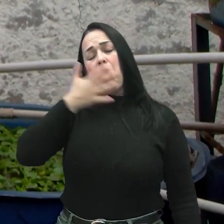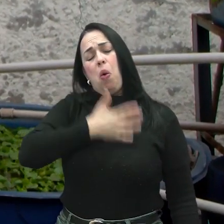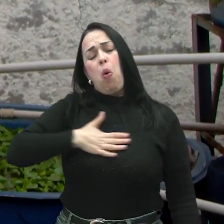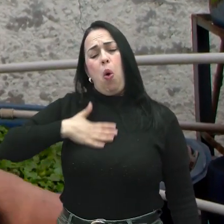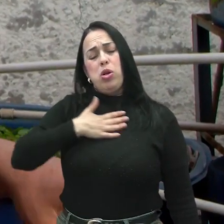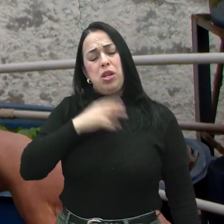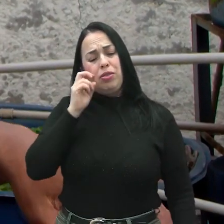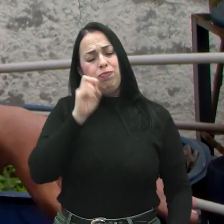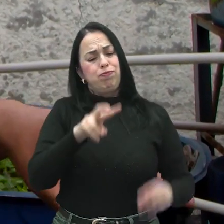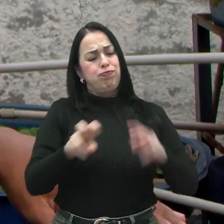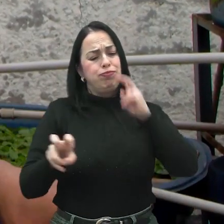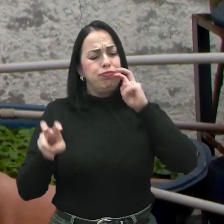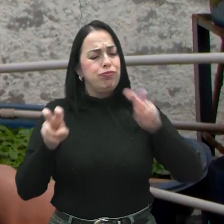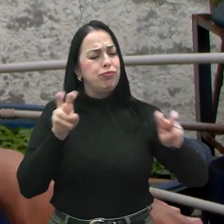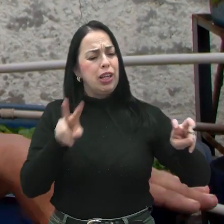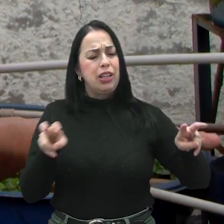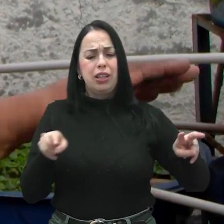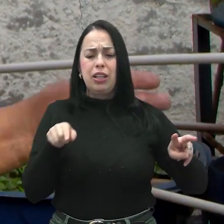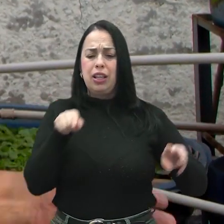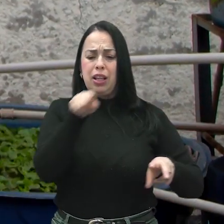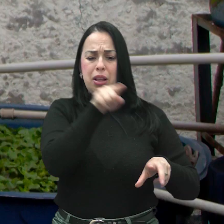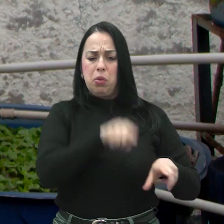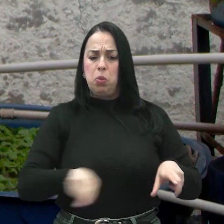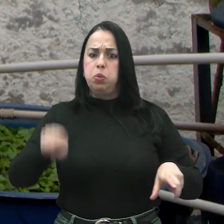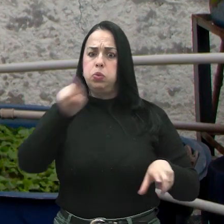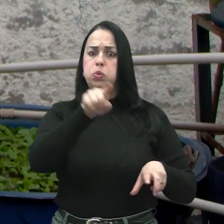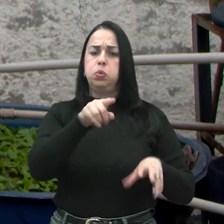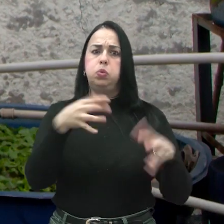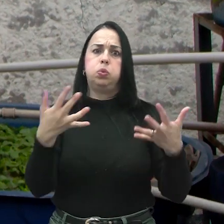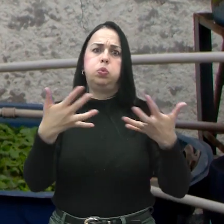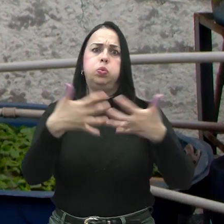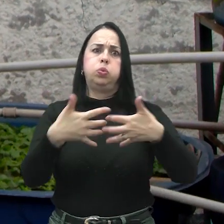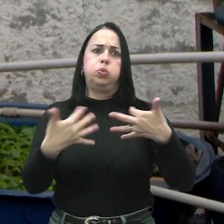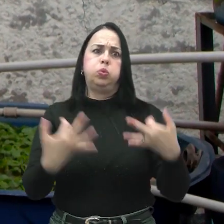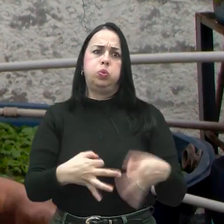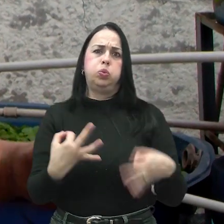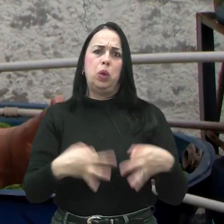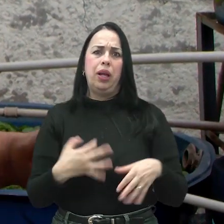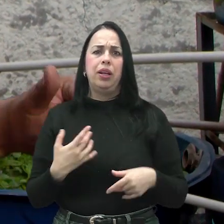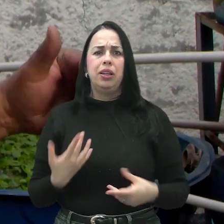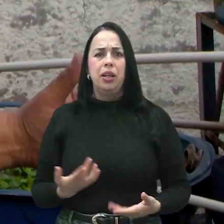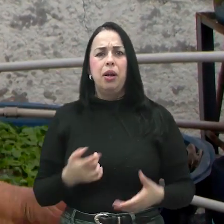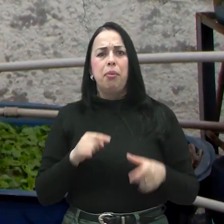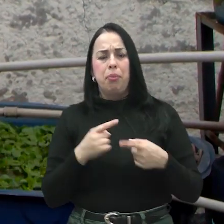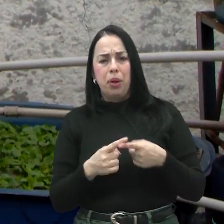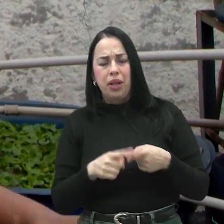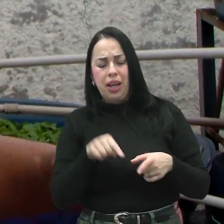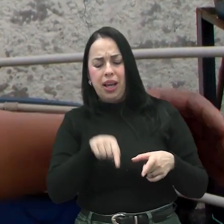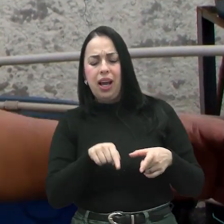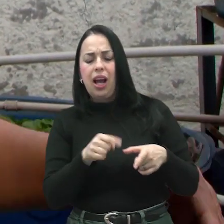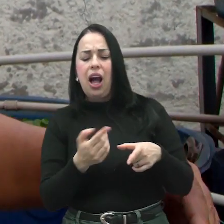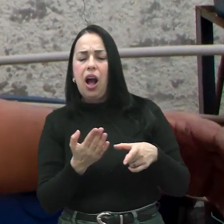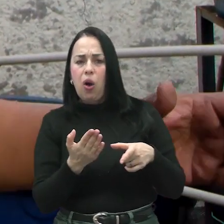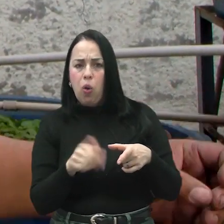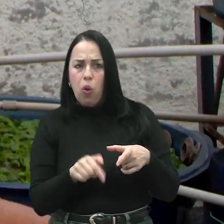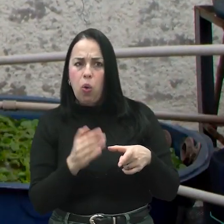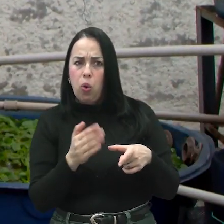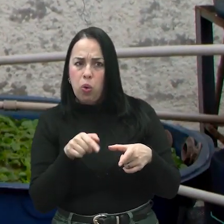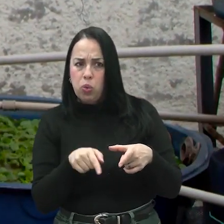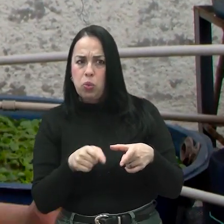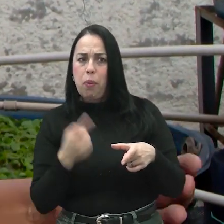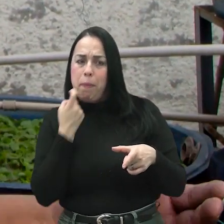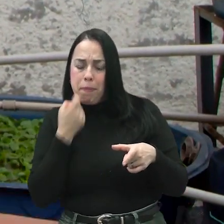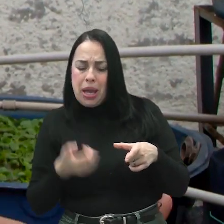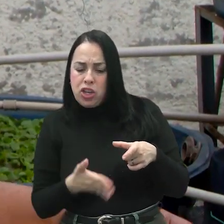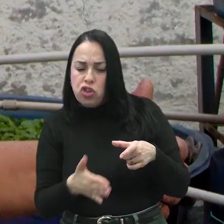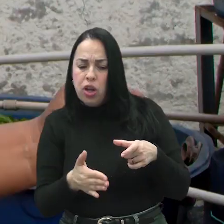sistema é isso, né? É ver essa biologia funcionar perfeitamente, né? Que os excrementos do peixe alimentam as plantas